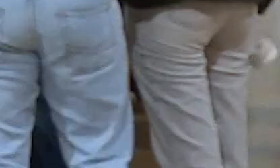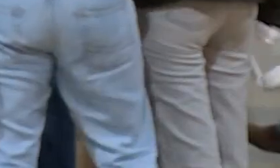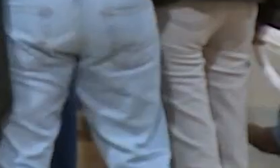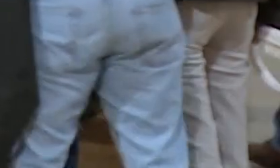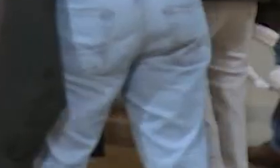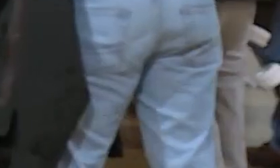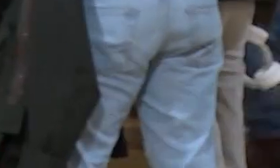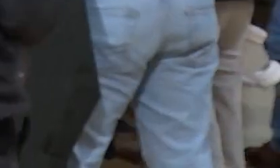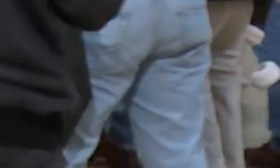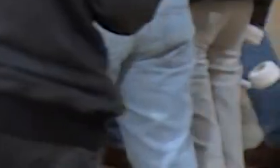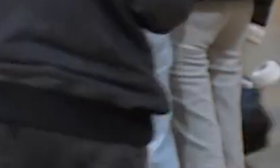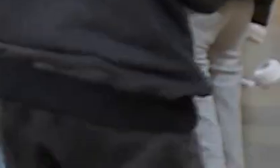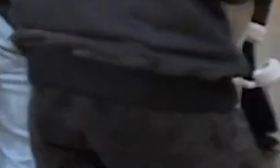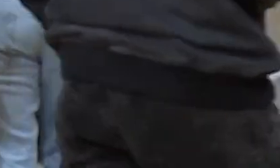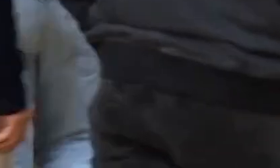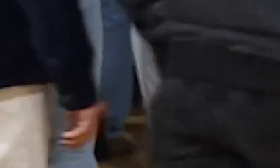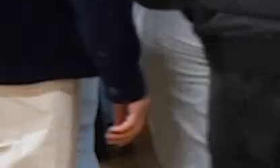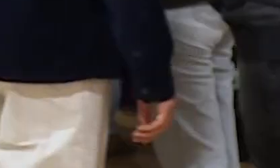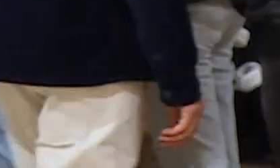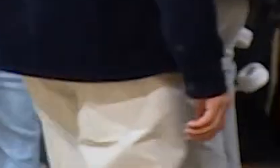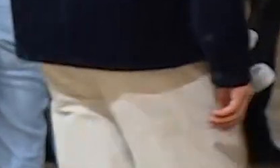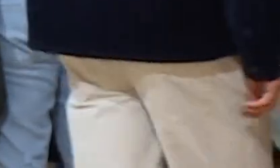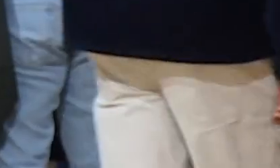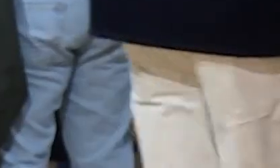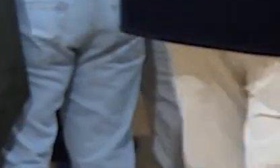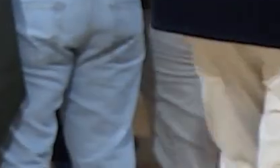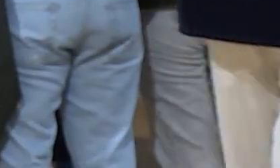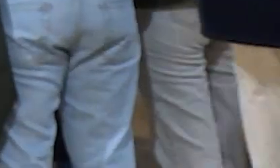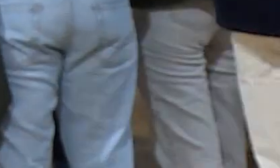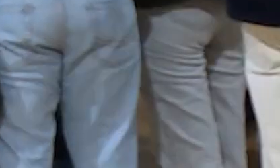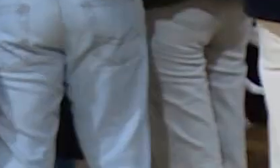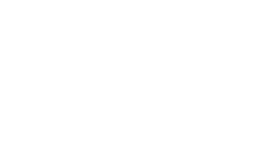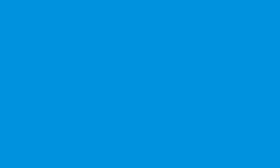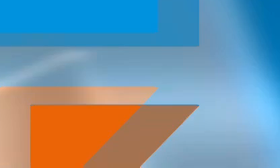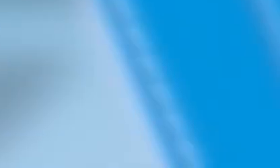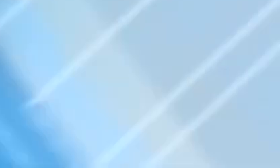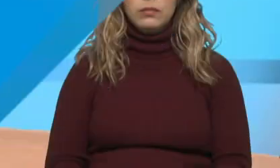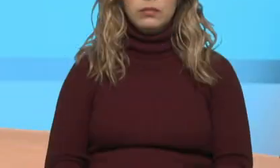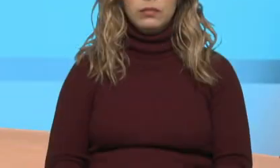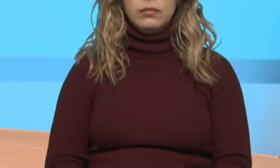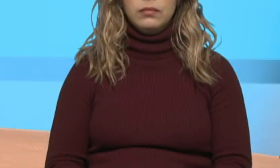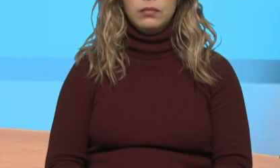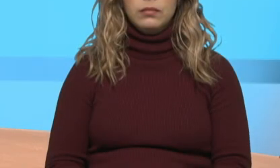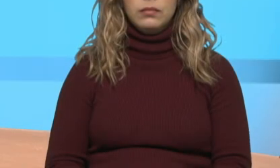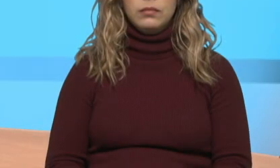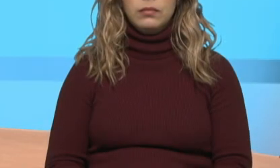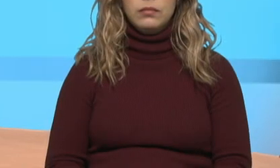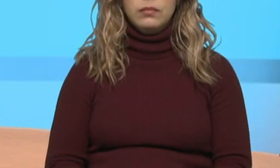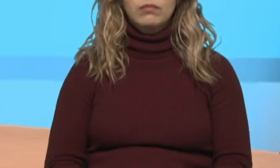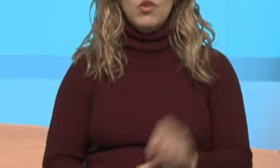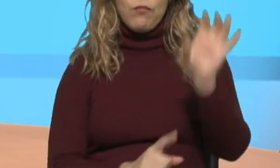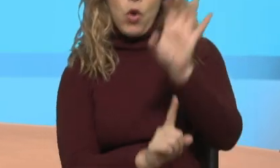que sofrem, desde a pessoa mais simples até grupos de pessoas, até países inteiros, não se deixa indiferente. O